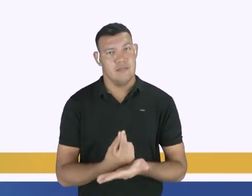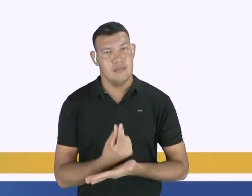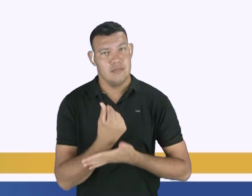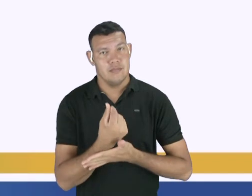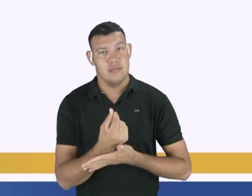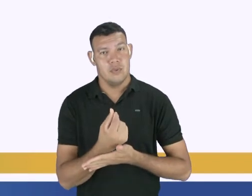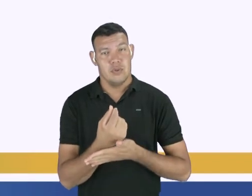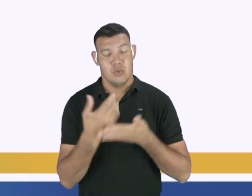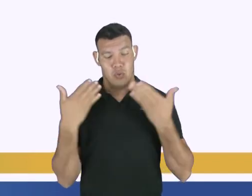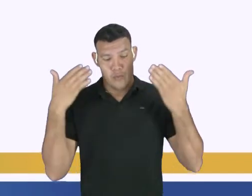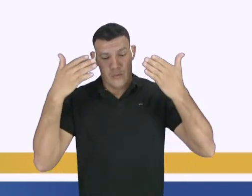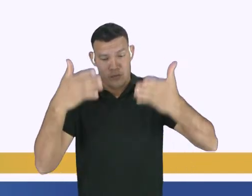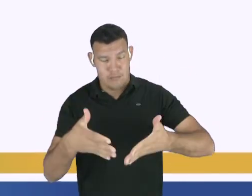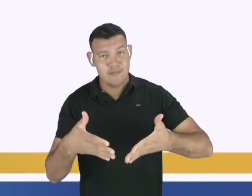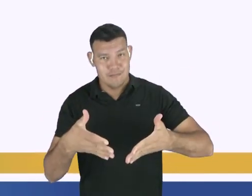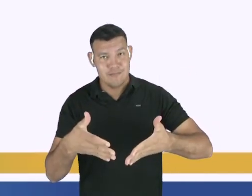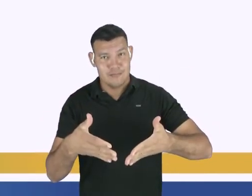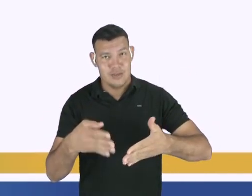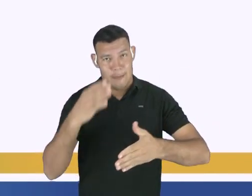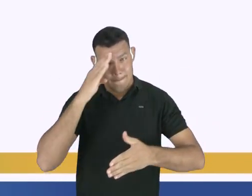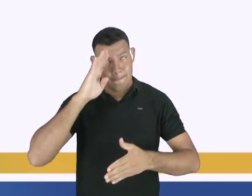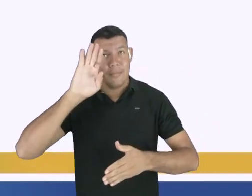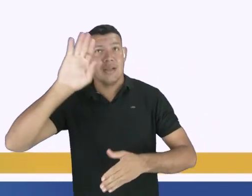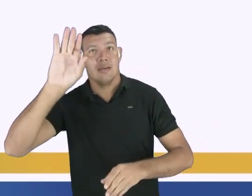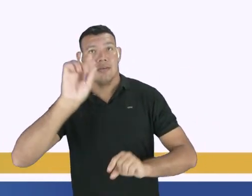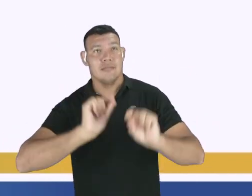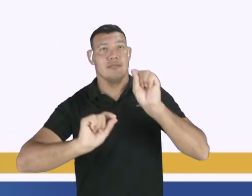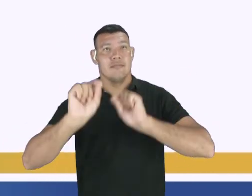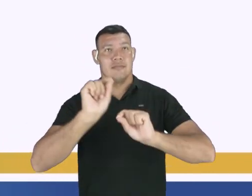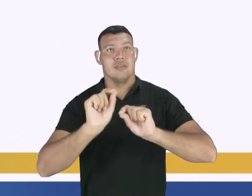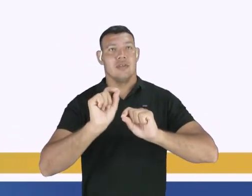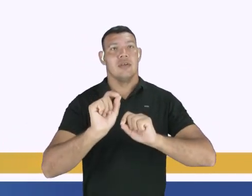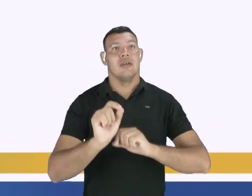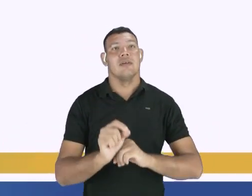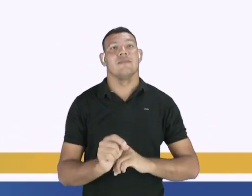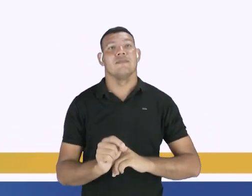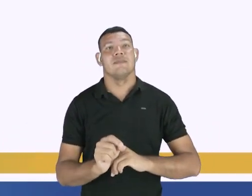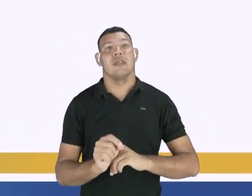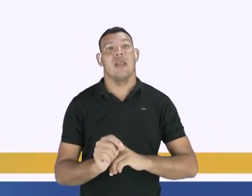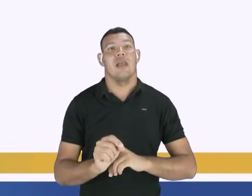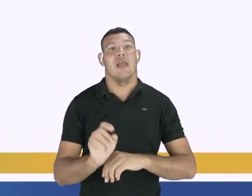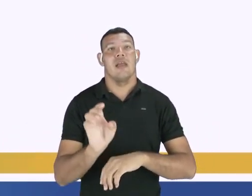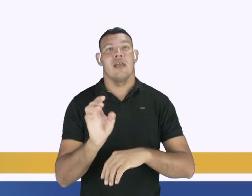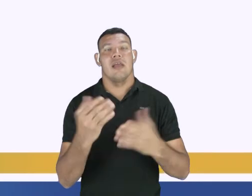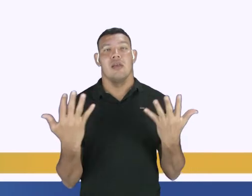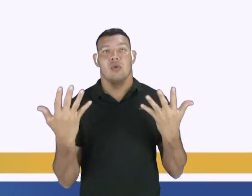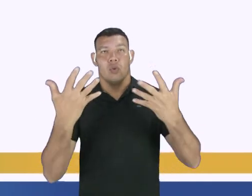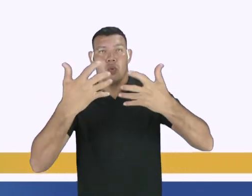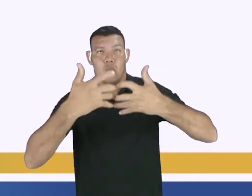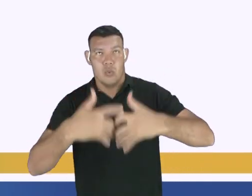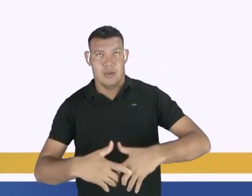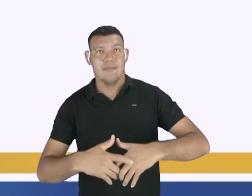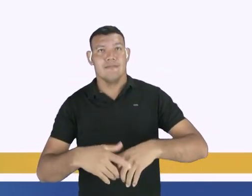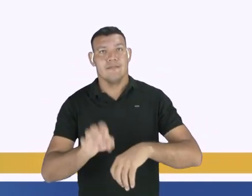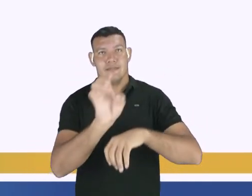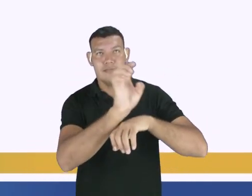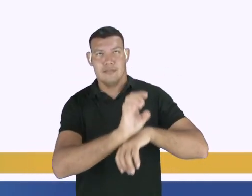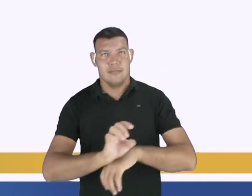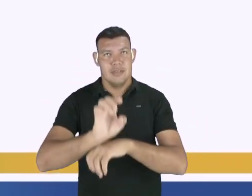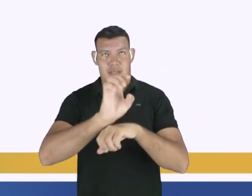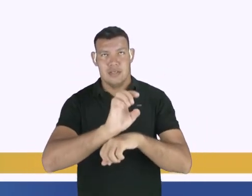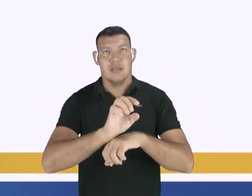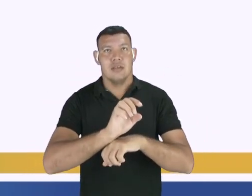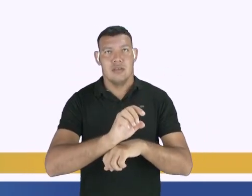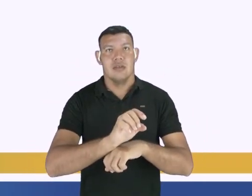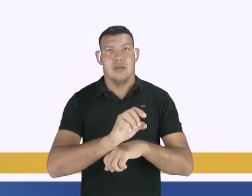ideia central é da não intervenção do Estado nos assuntos econômicos. Logicamente, essa primeira coluna é o liberalismo, então a